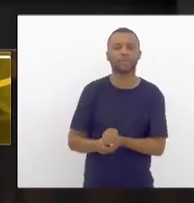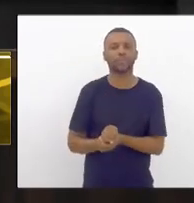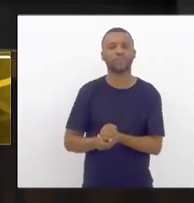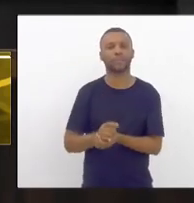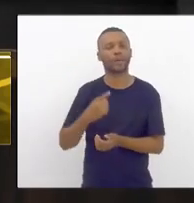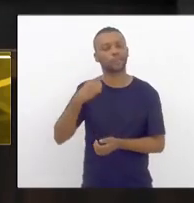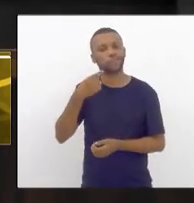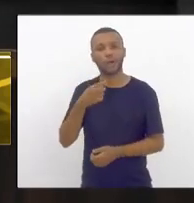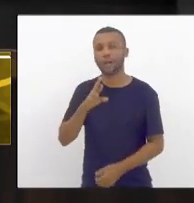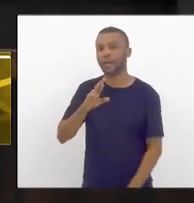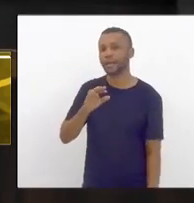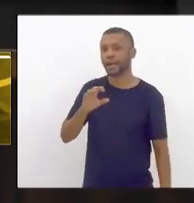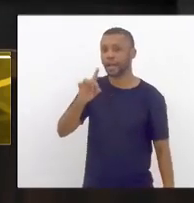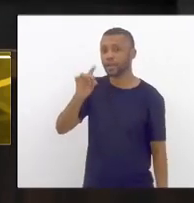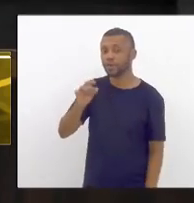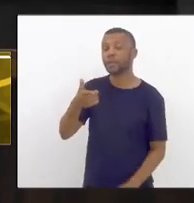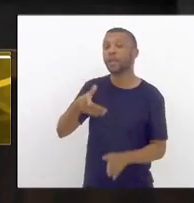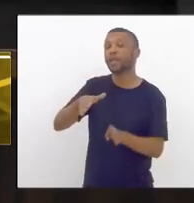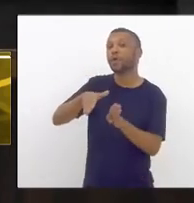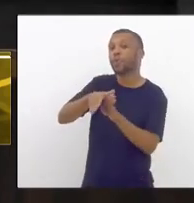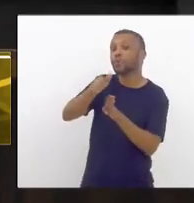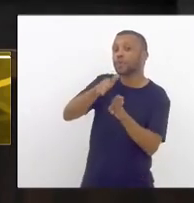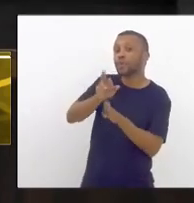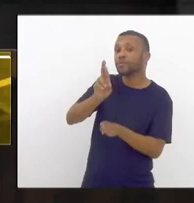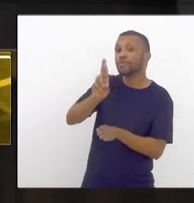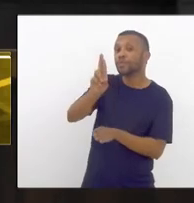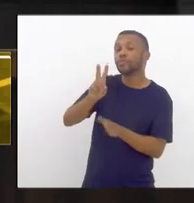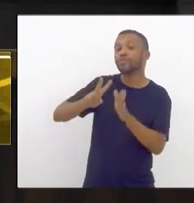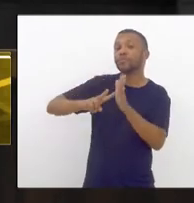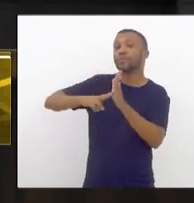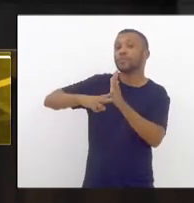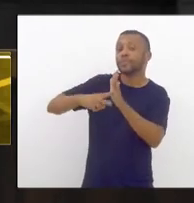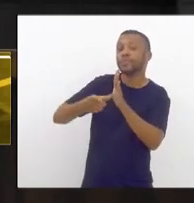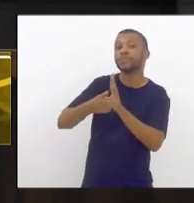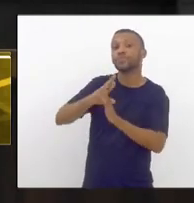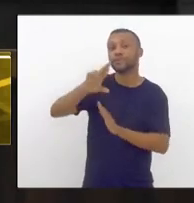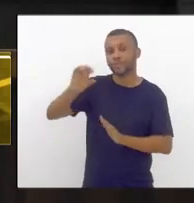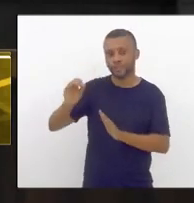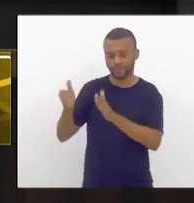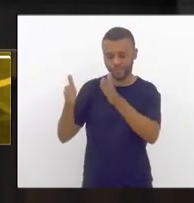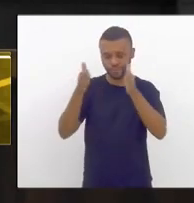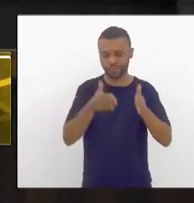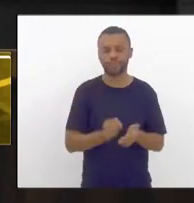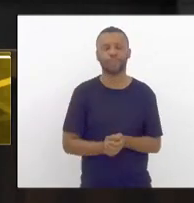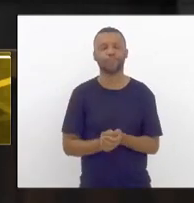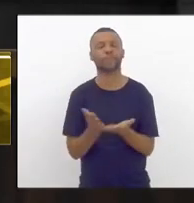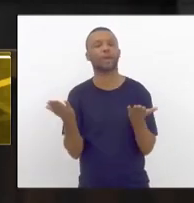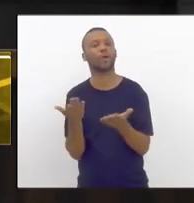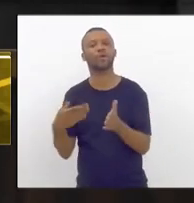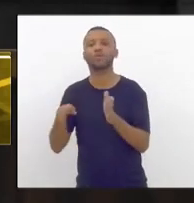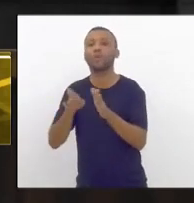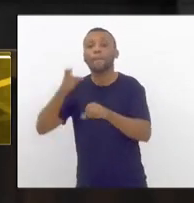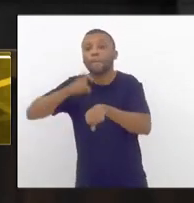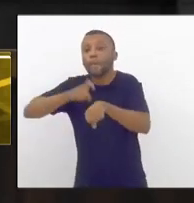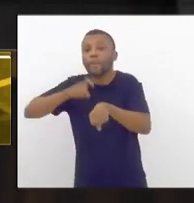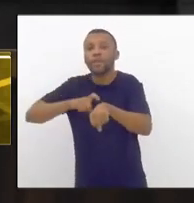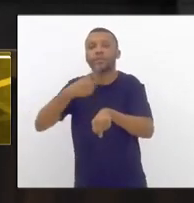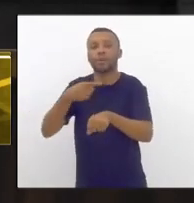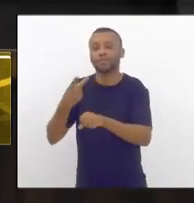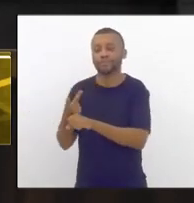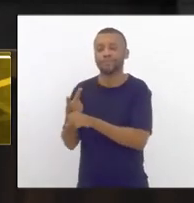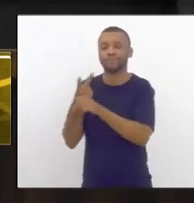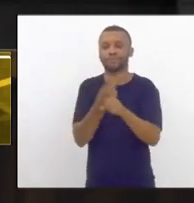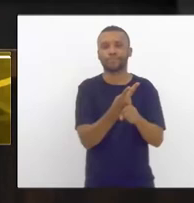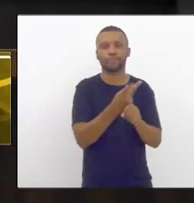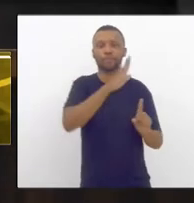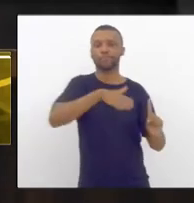Conselheiro do sindi Rio é chegado momento solene da entrega da medalha Tiradentes maior e oferecida